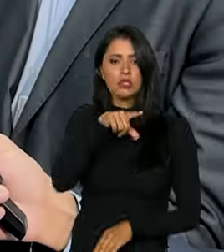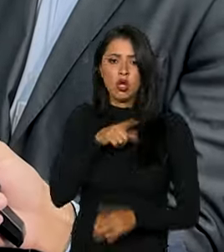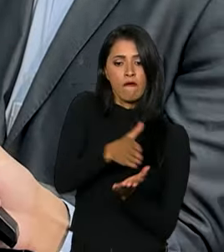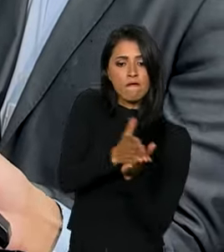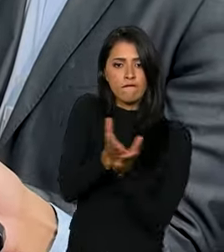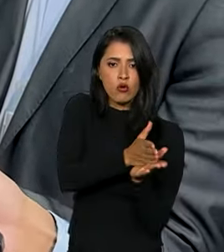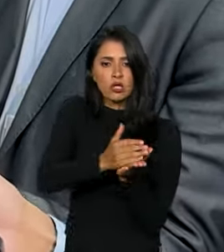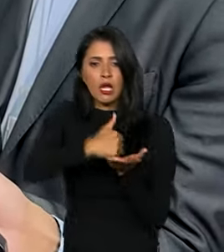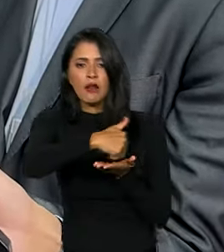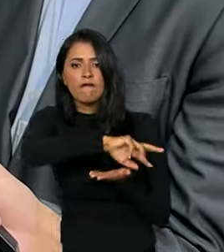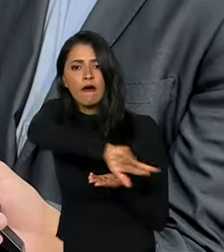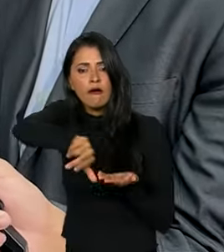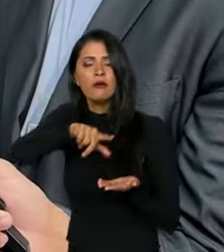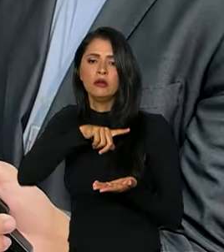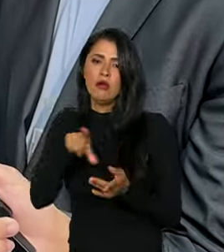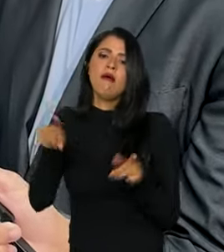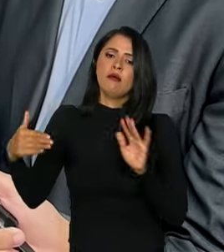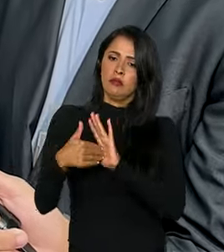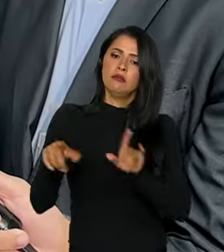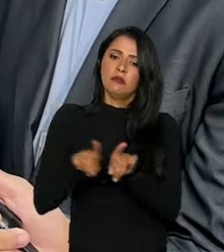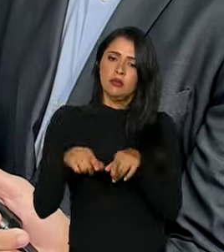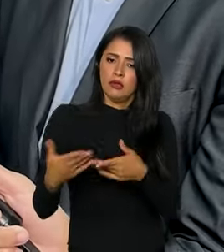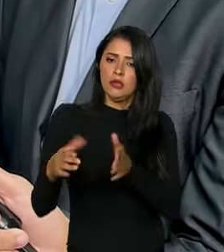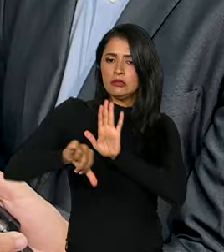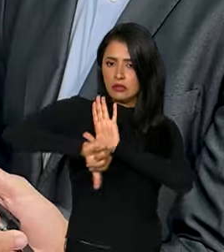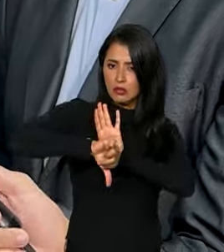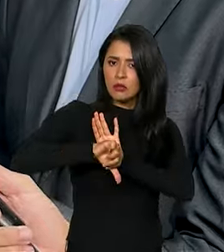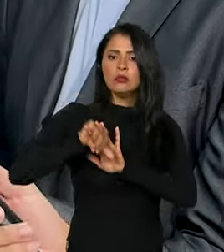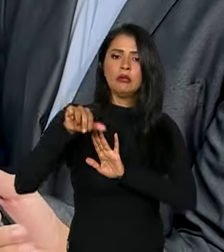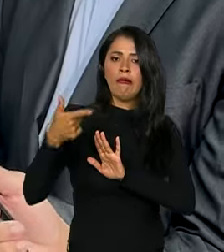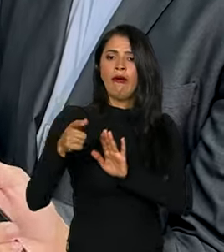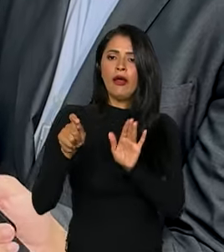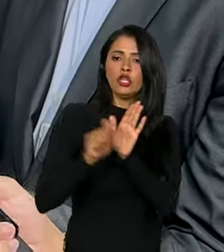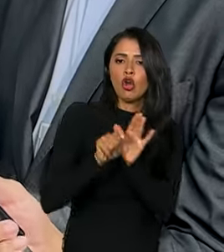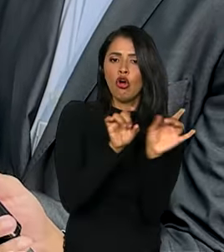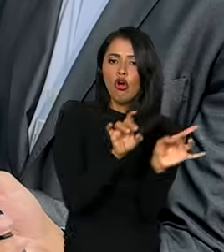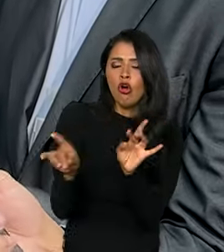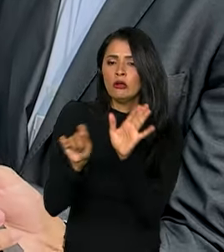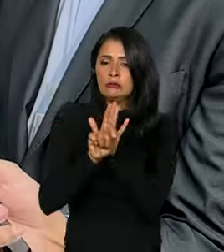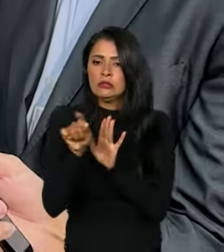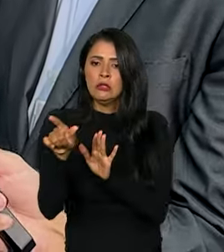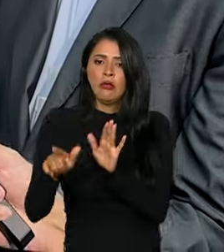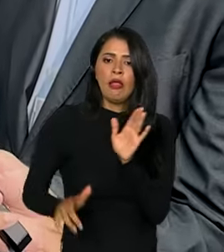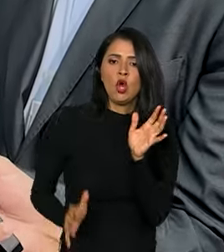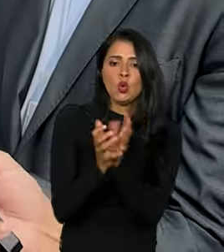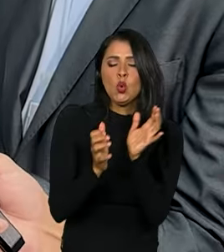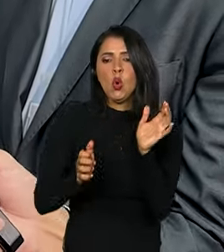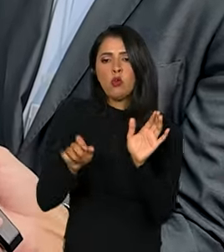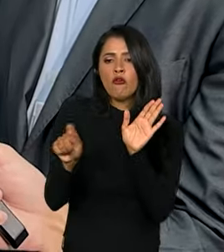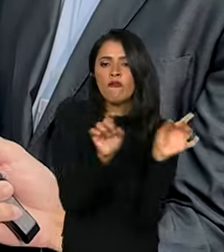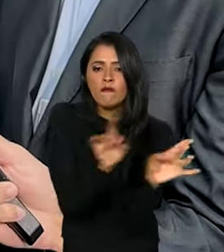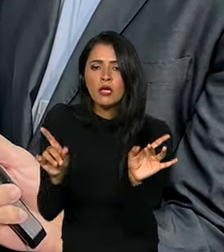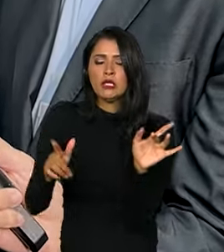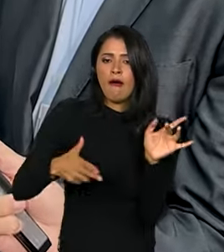transfronteiriços, transnacionais, até, evidentemente, esses crimes relacionados a narcotráfico, narcomilícia, tráfico de armas,